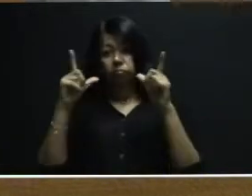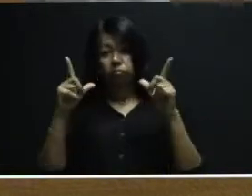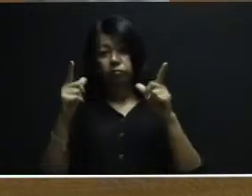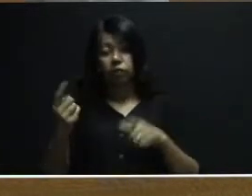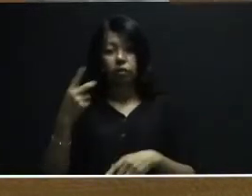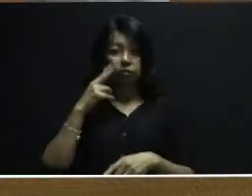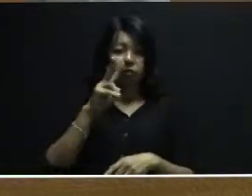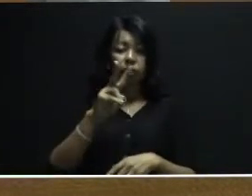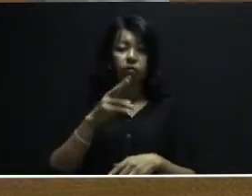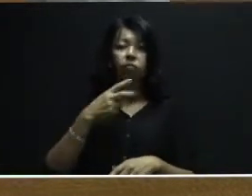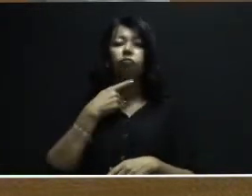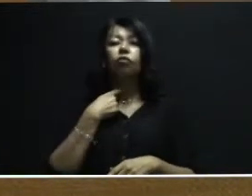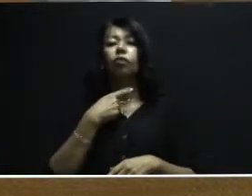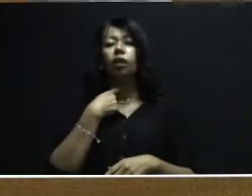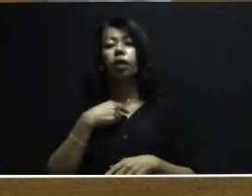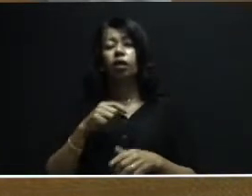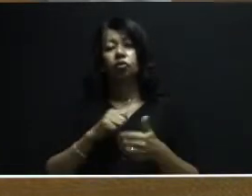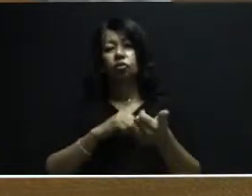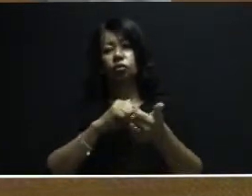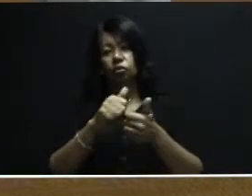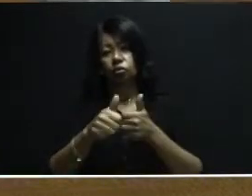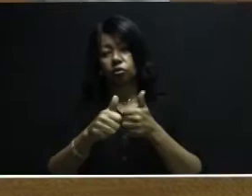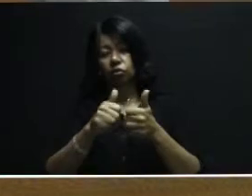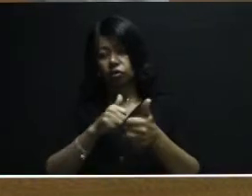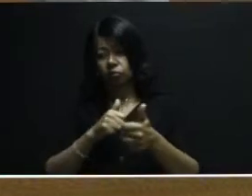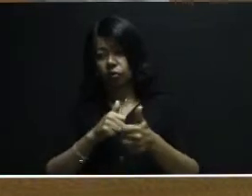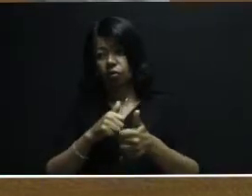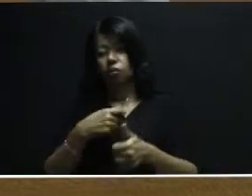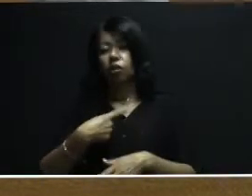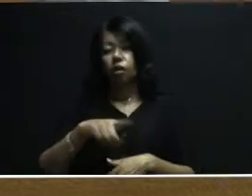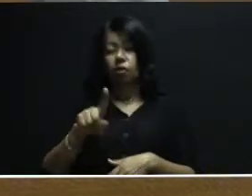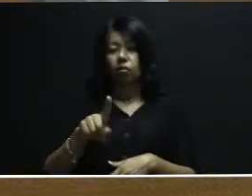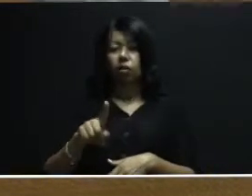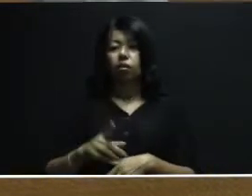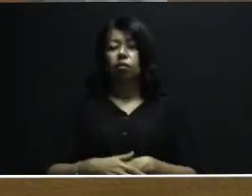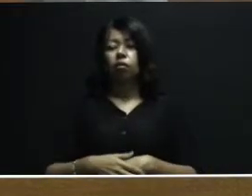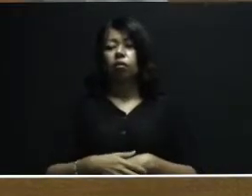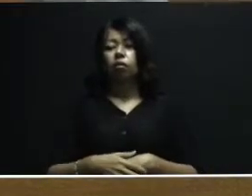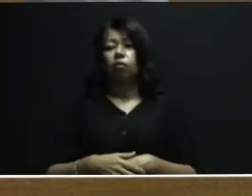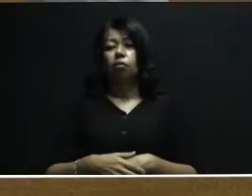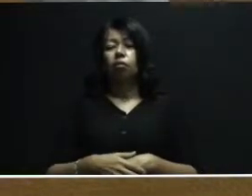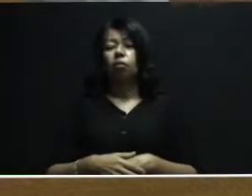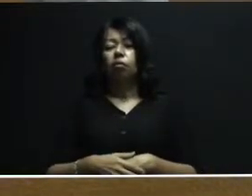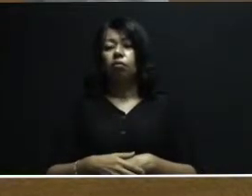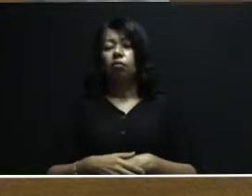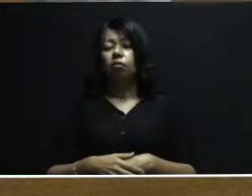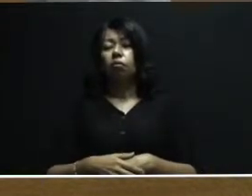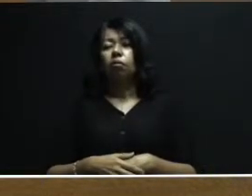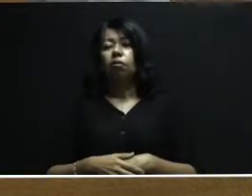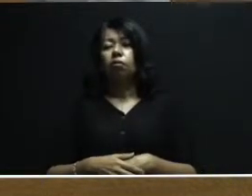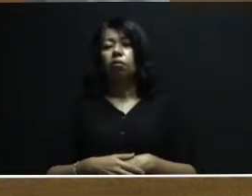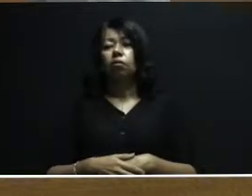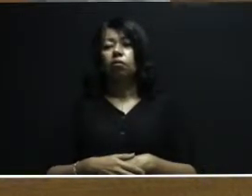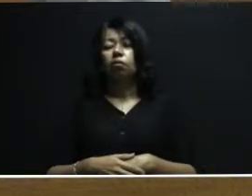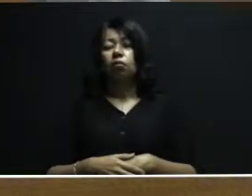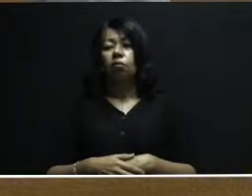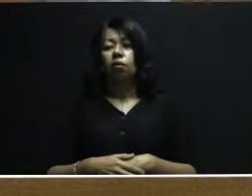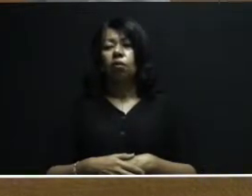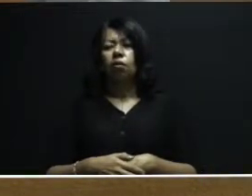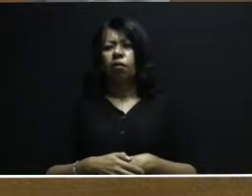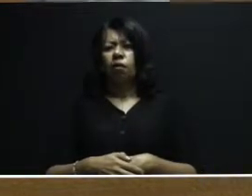Era ali que nós deixávamos o garoto sair da ociosidade. Nós tirávamos